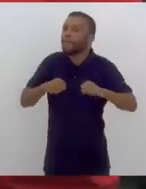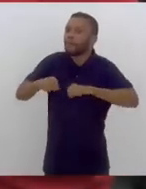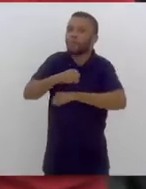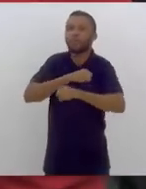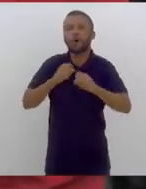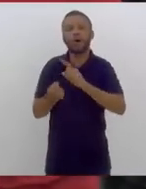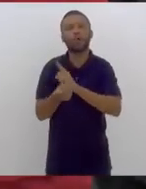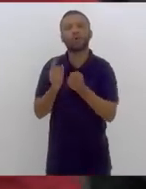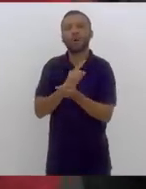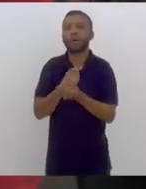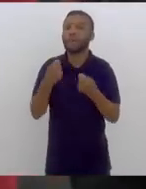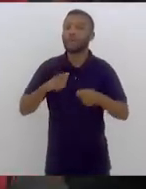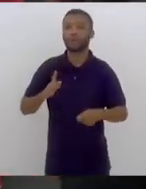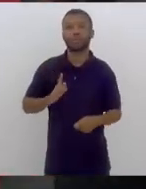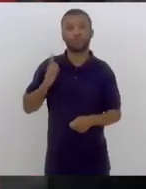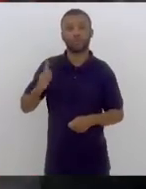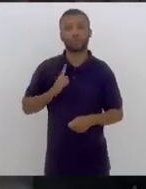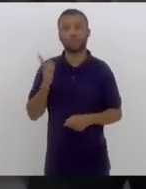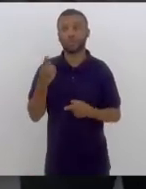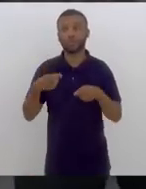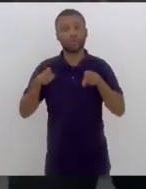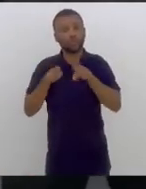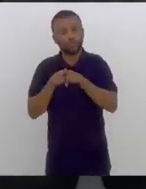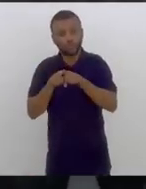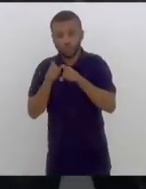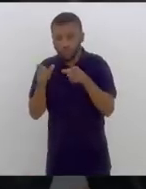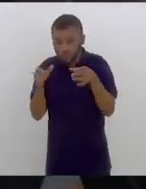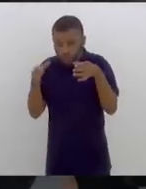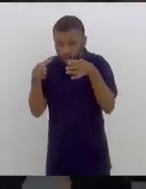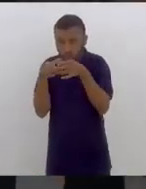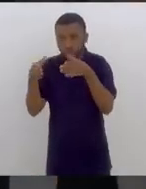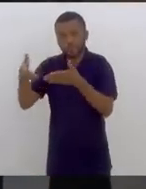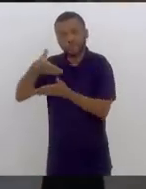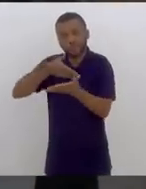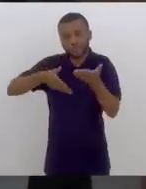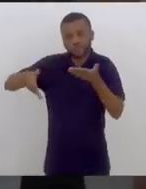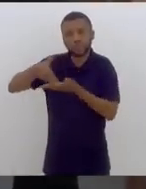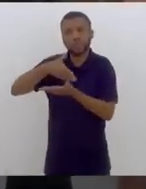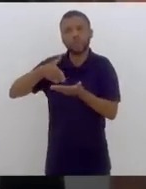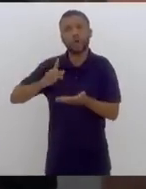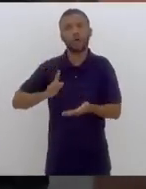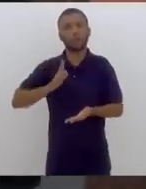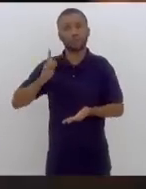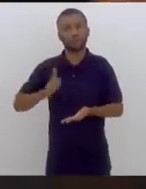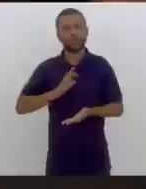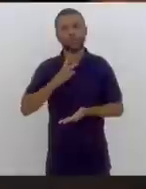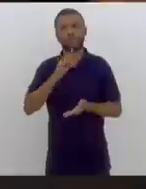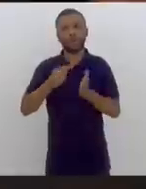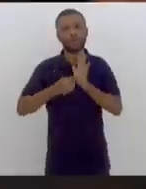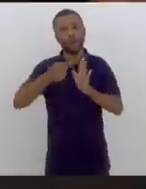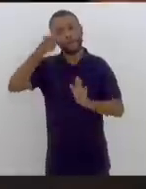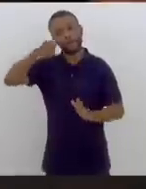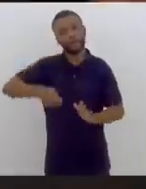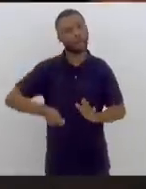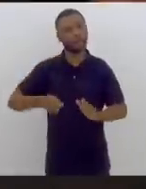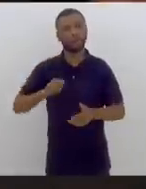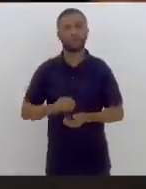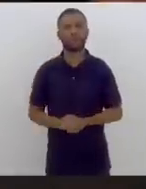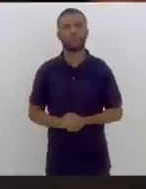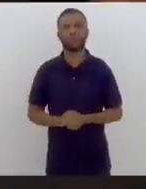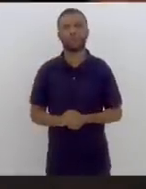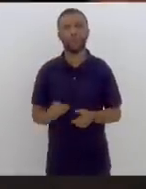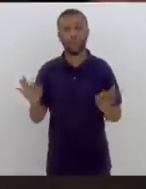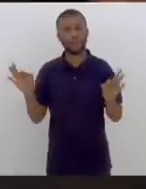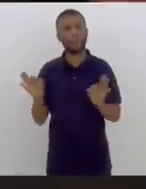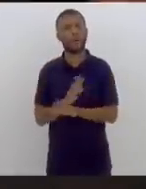precisamos que o gestor esteja junto da tropa é o gestor que vai dar a palavra final é o gestor que vai resolver o